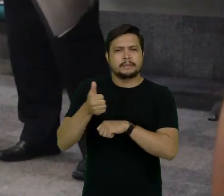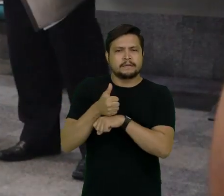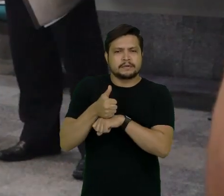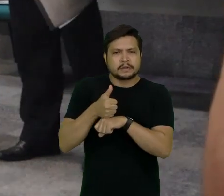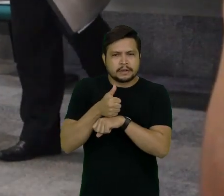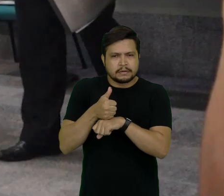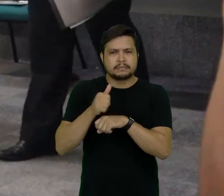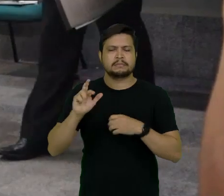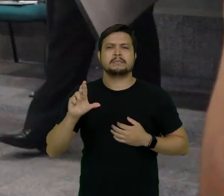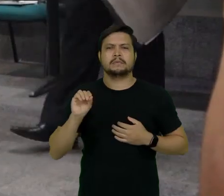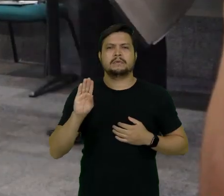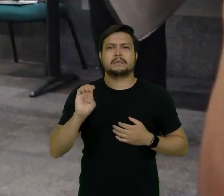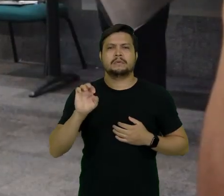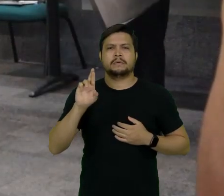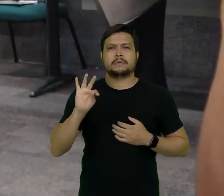Machado.